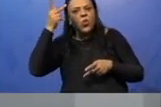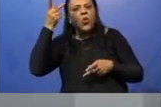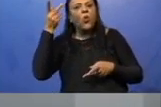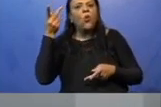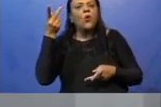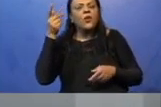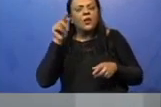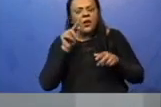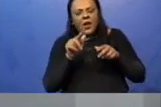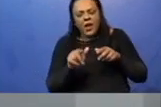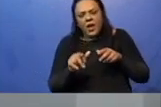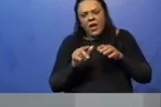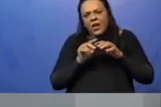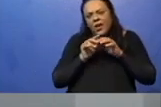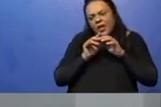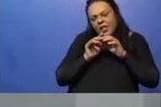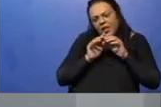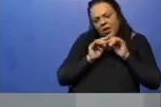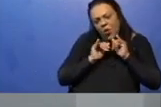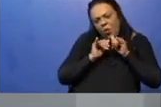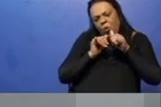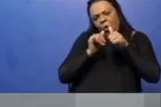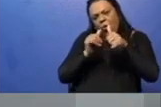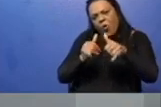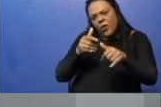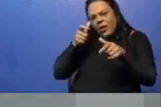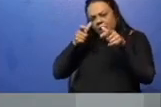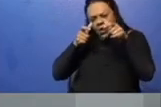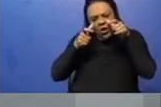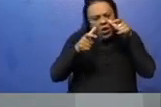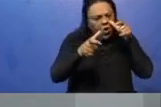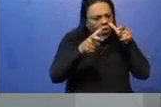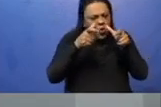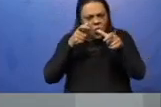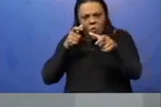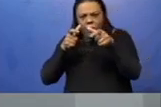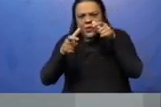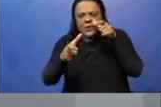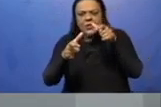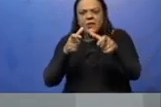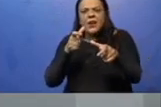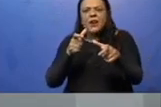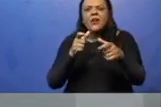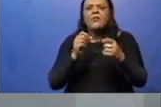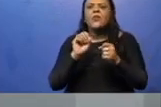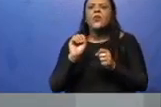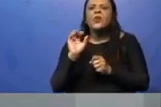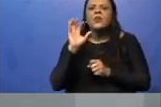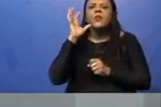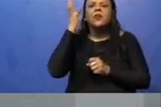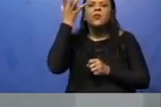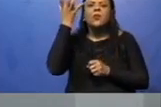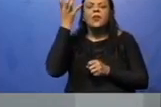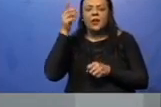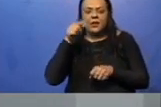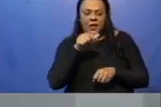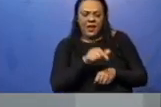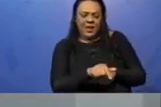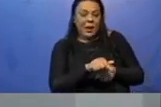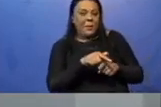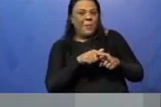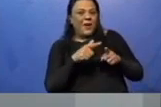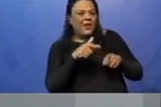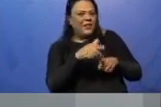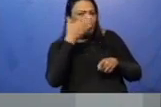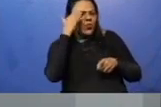Ele observa o que se passa, mas ele não sabe, por exemplo, do que vai acontecer depois ou antes. Ele não sabe do que acontece, o que o